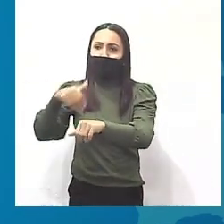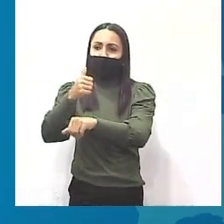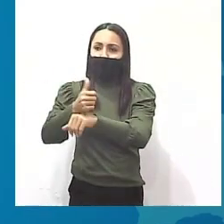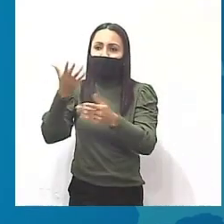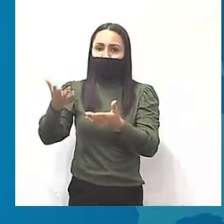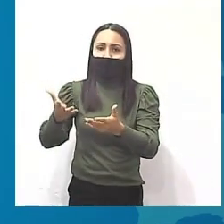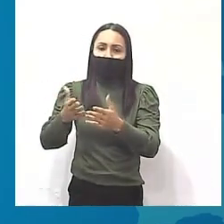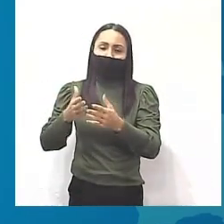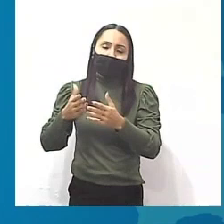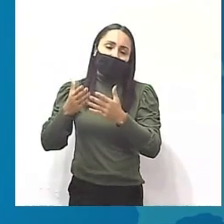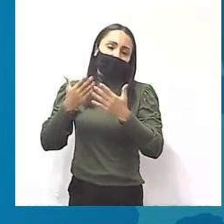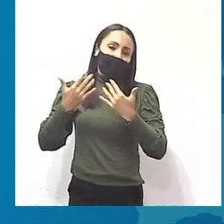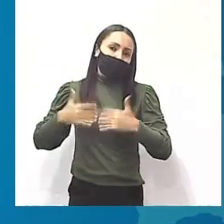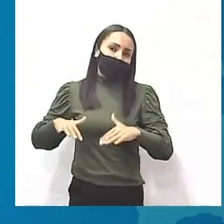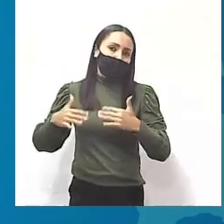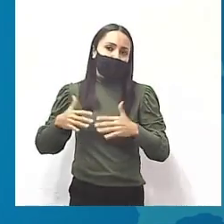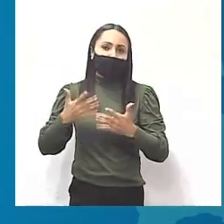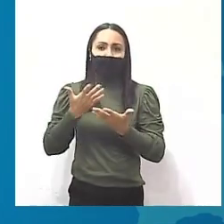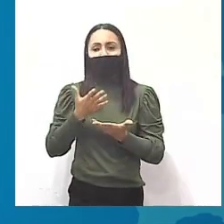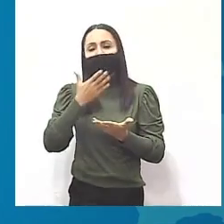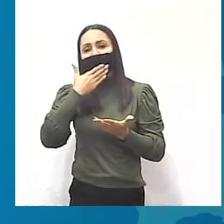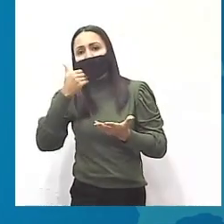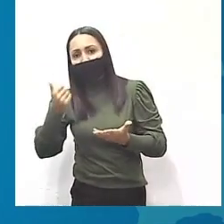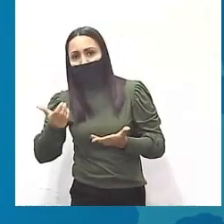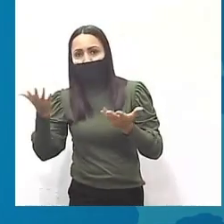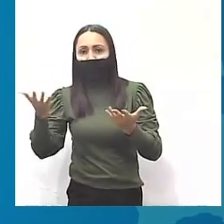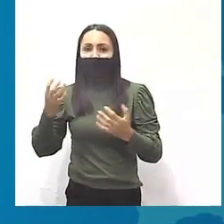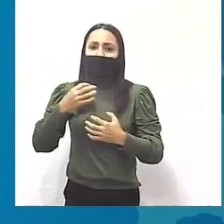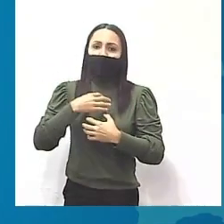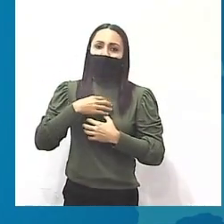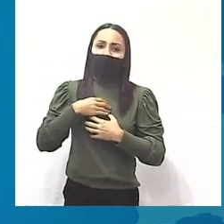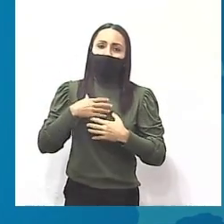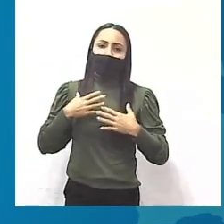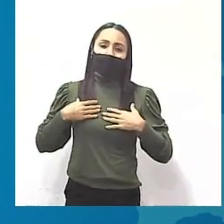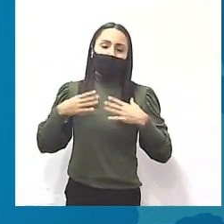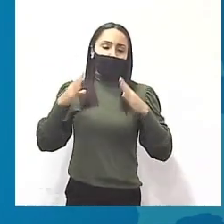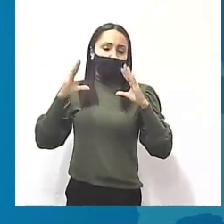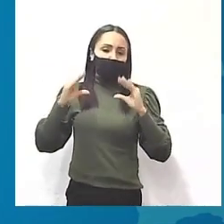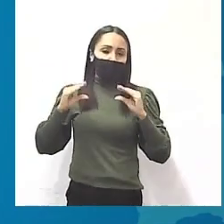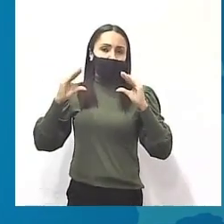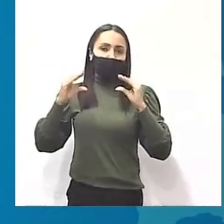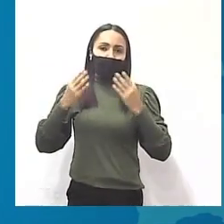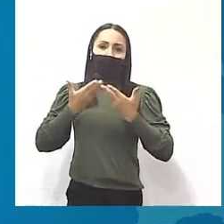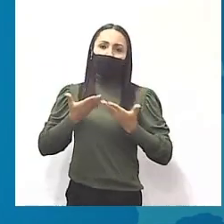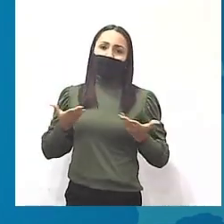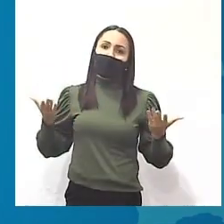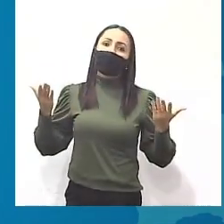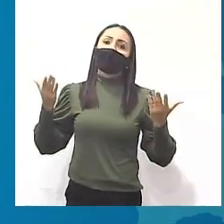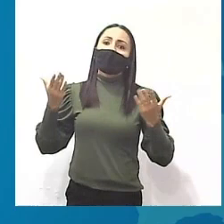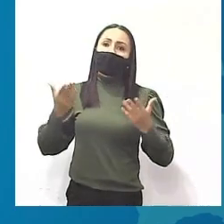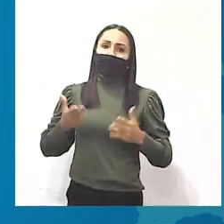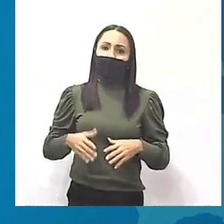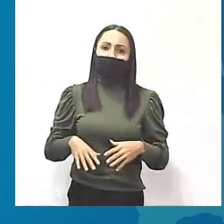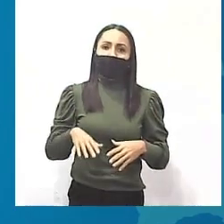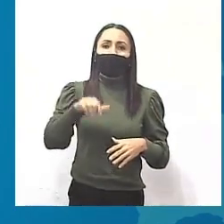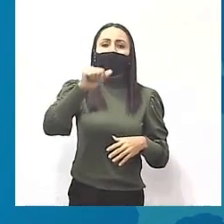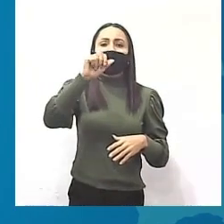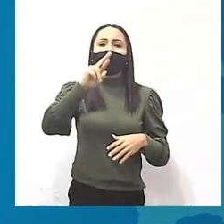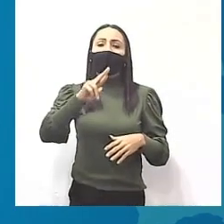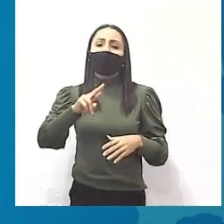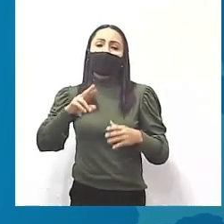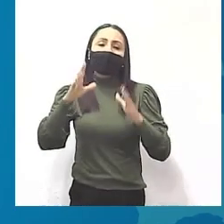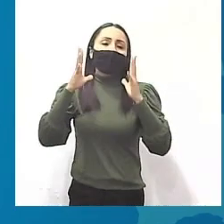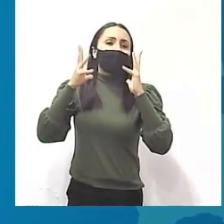que a temperatura já é outra, então você já começa a sentir um conforto, o ar ali ele está puro, ele não está